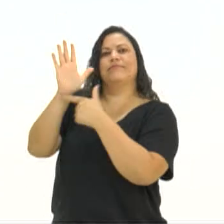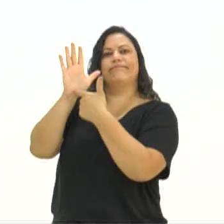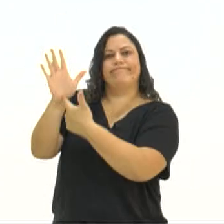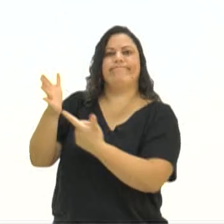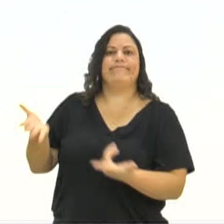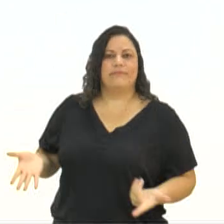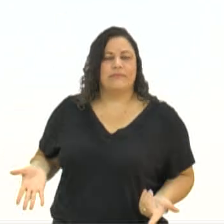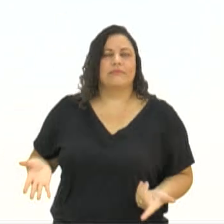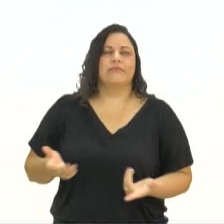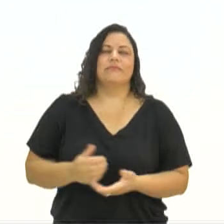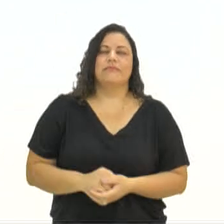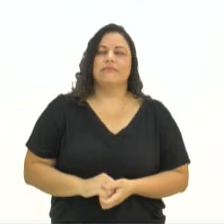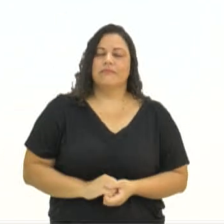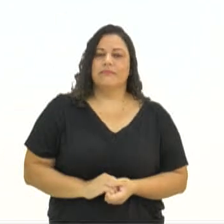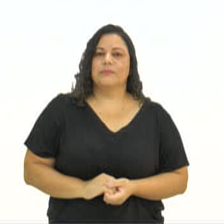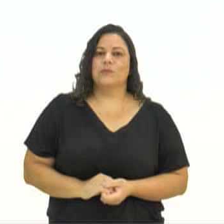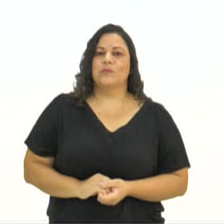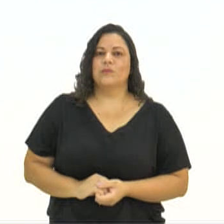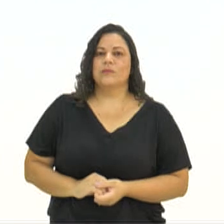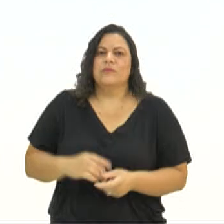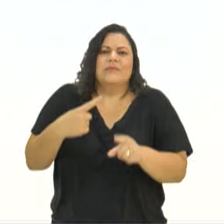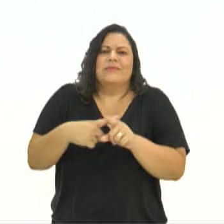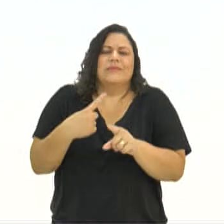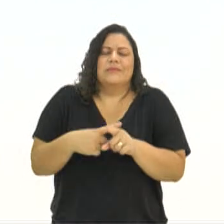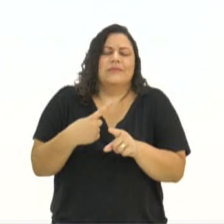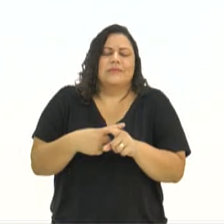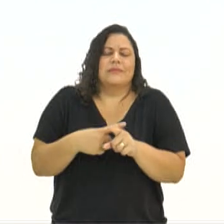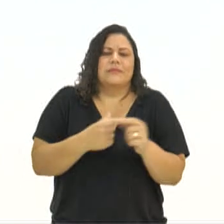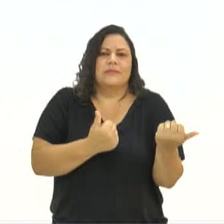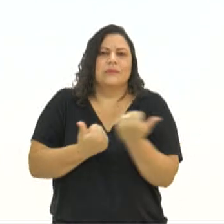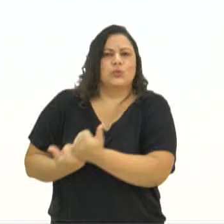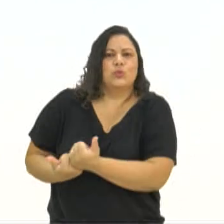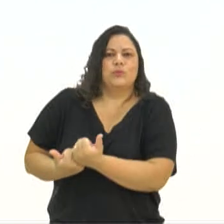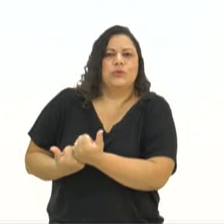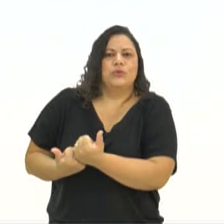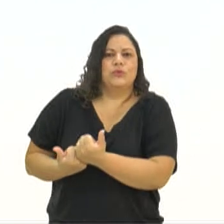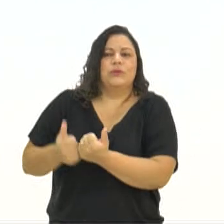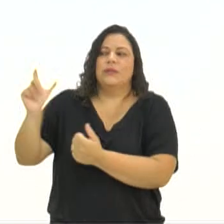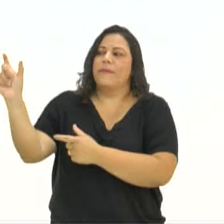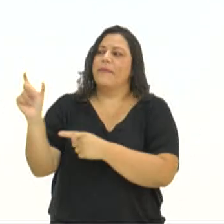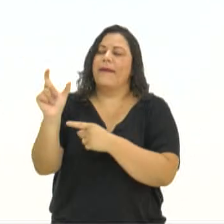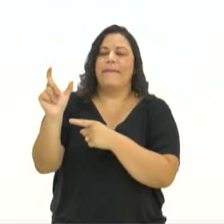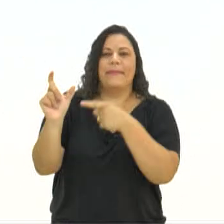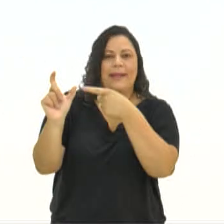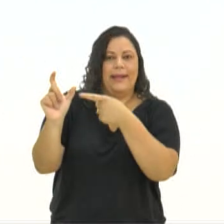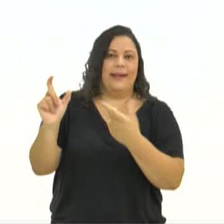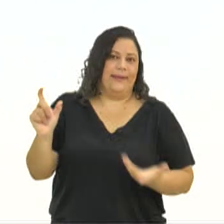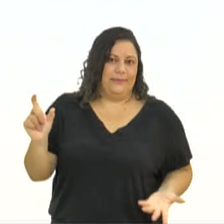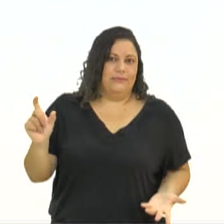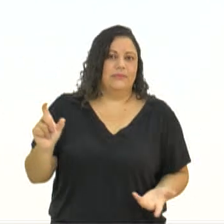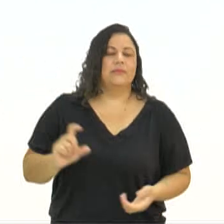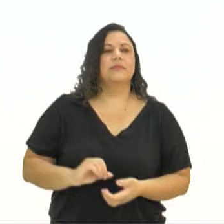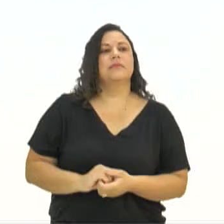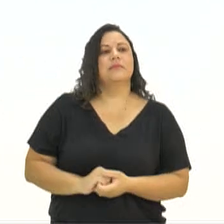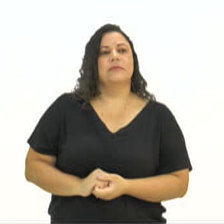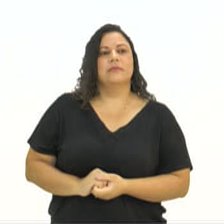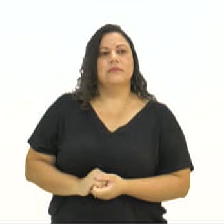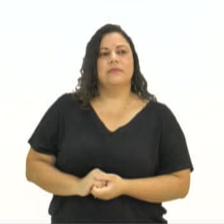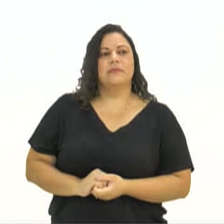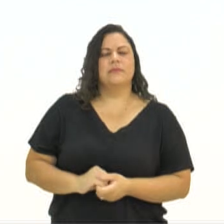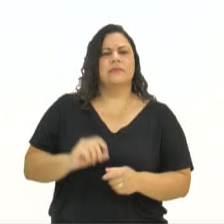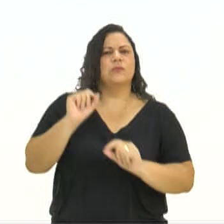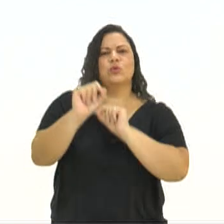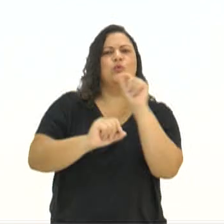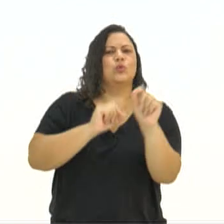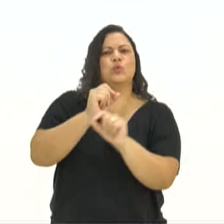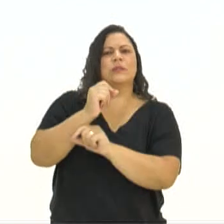Por que se substituiu la fecha? Então, por que ela foi substituída por uma outra palavra? Né? E por que te parece que passou isto? O que